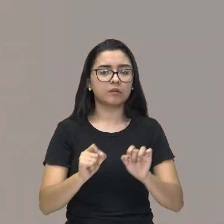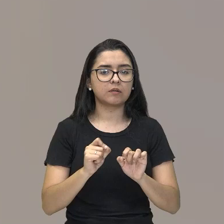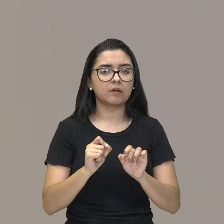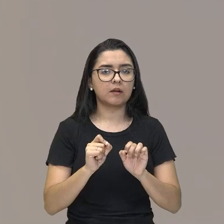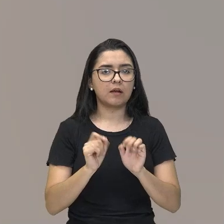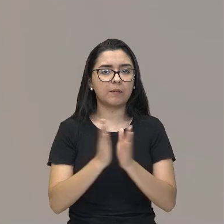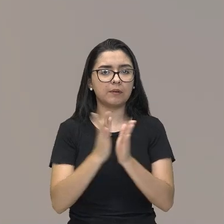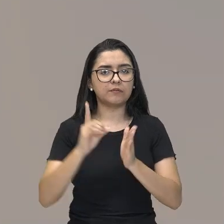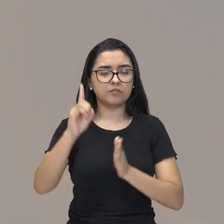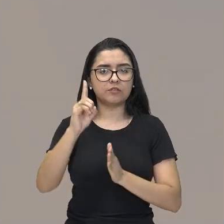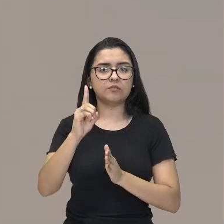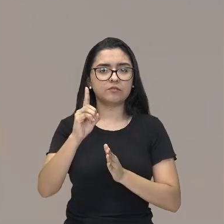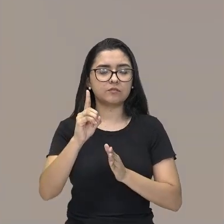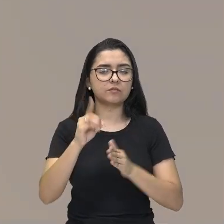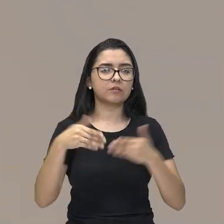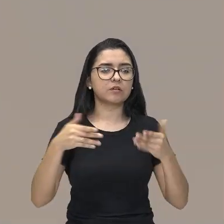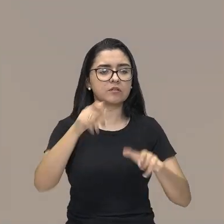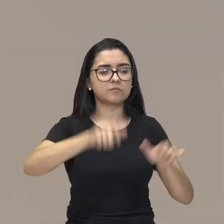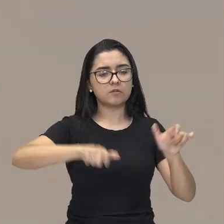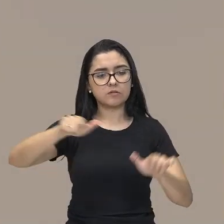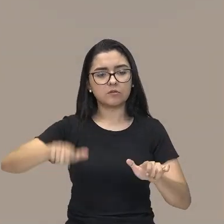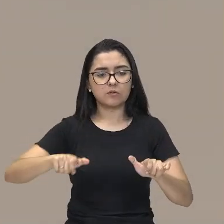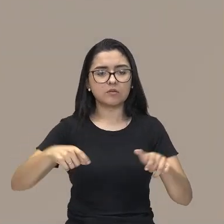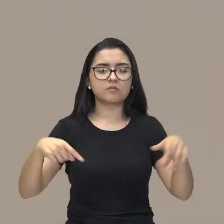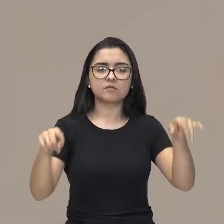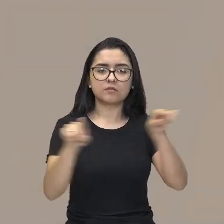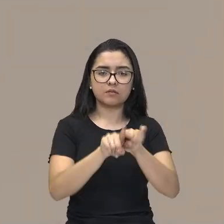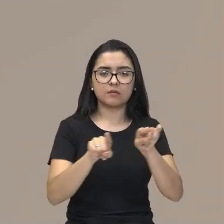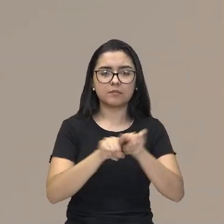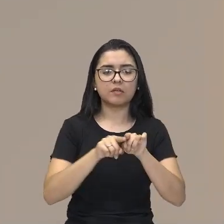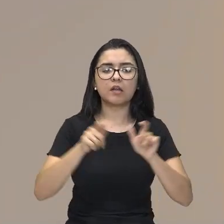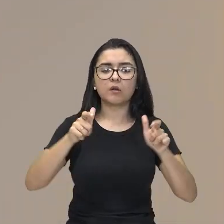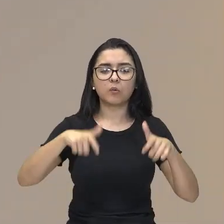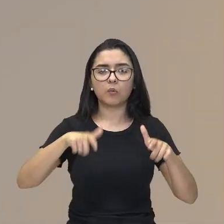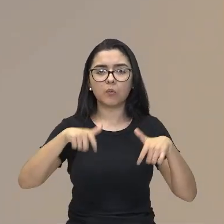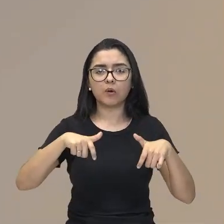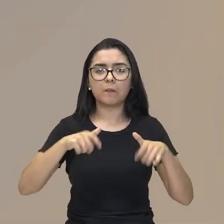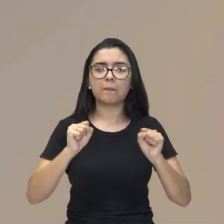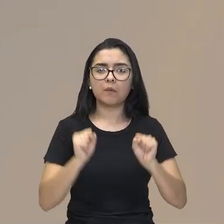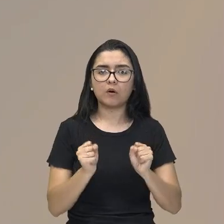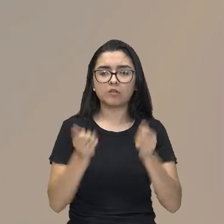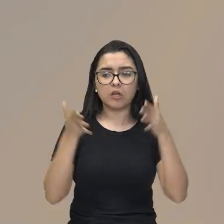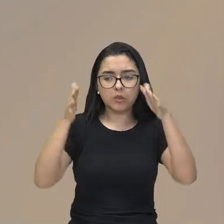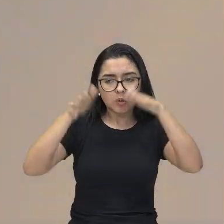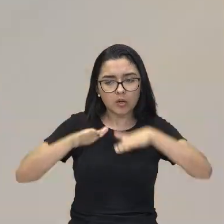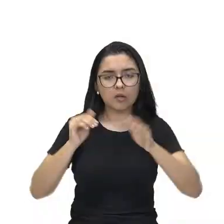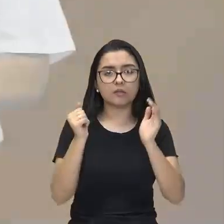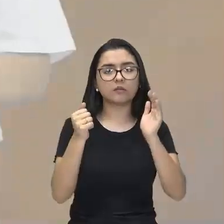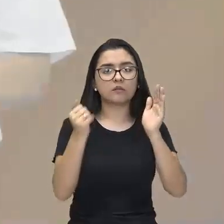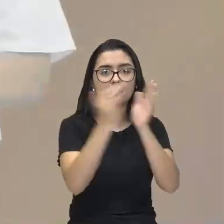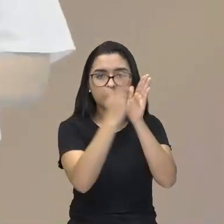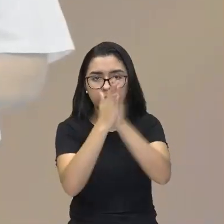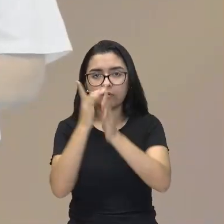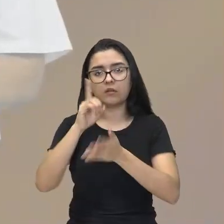Deus, faz com que as pessoas possam também ali, naquele lugar, adorar e louvar a Deus.